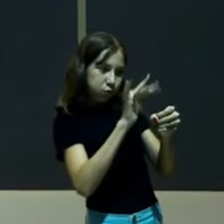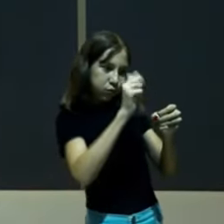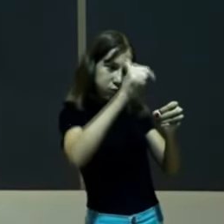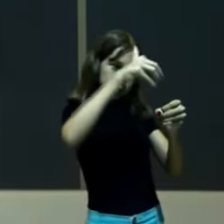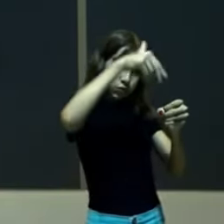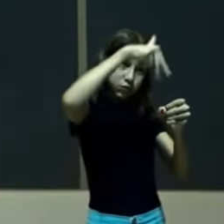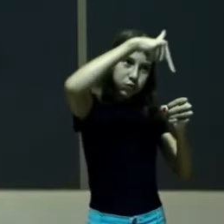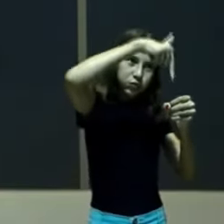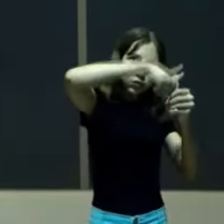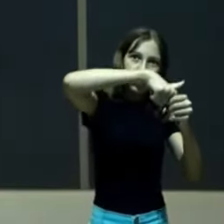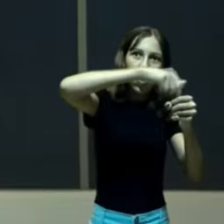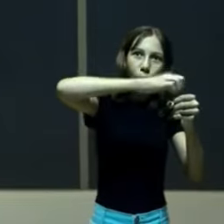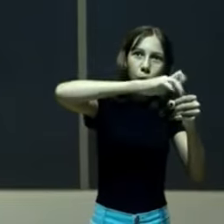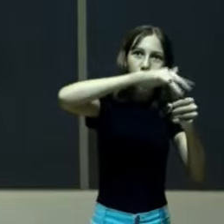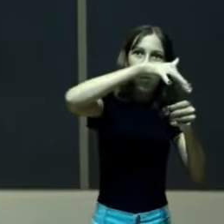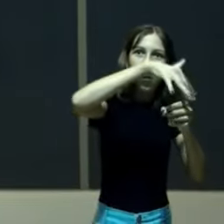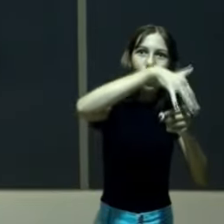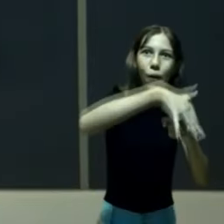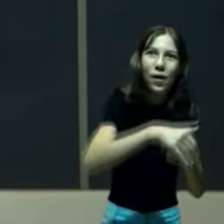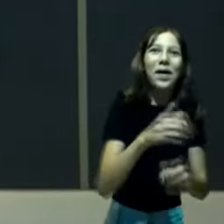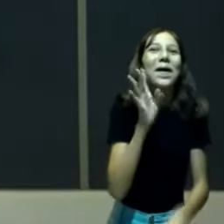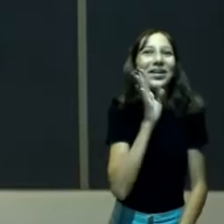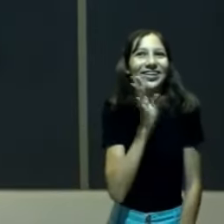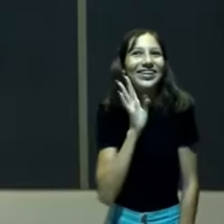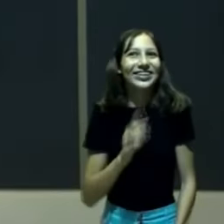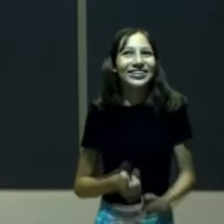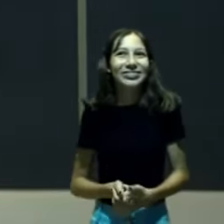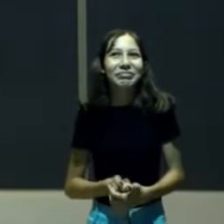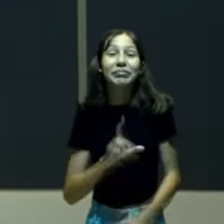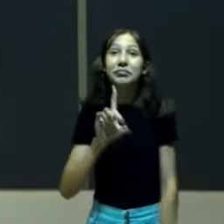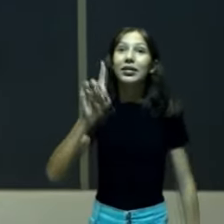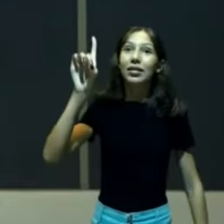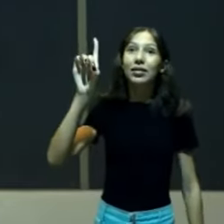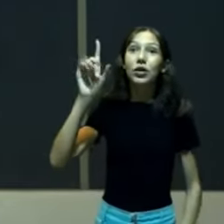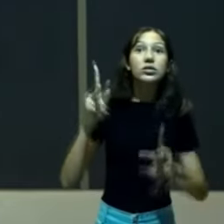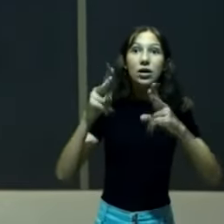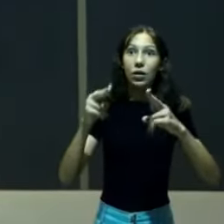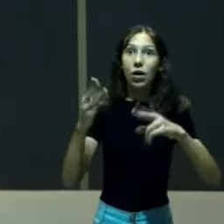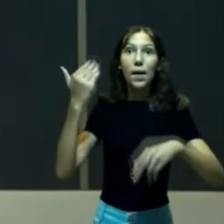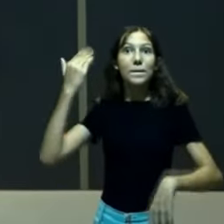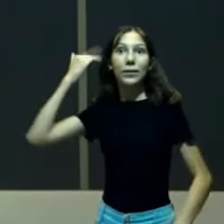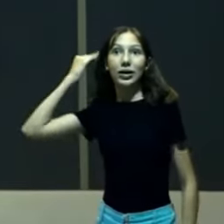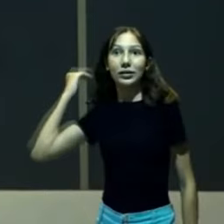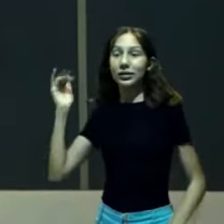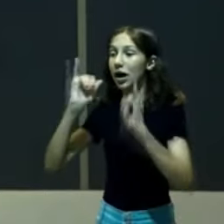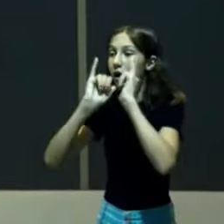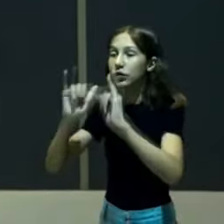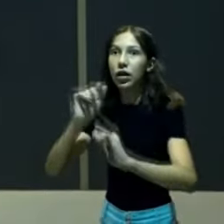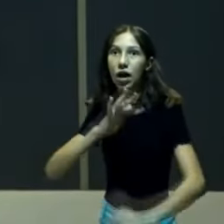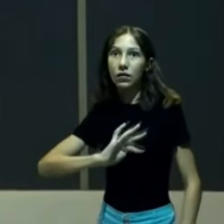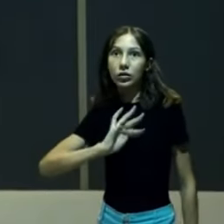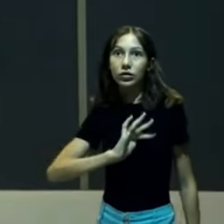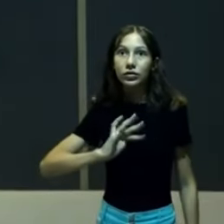F. É isso que Deus está falando aos filipenses, é isso que Paulo está falando para eles: